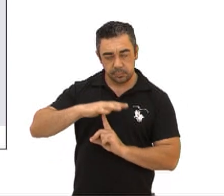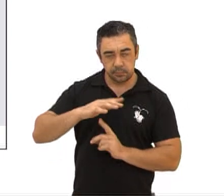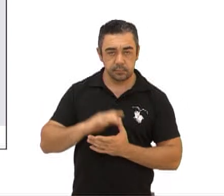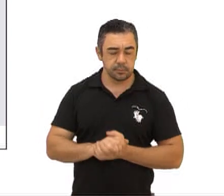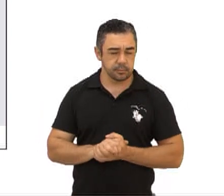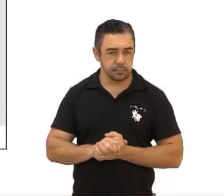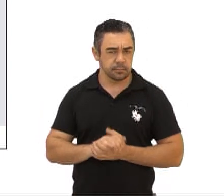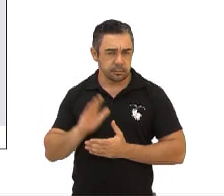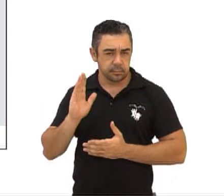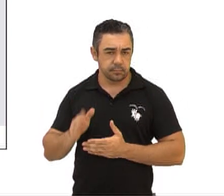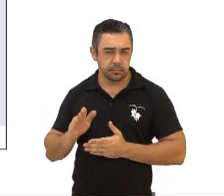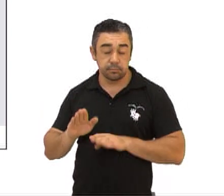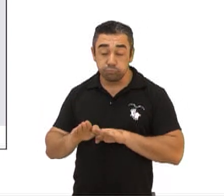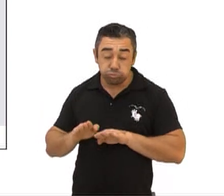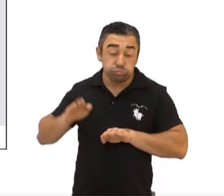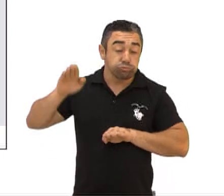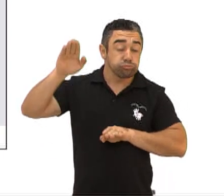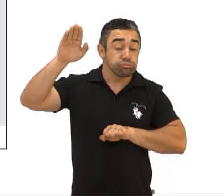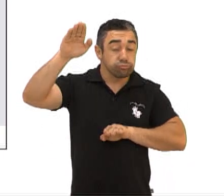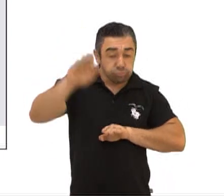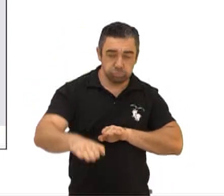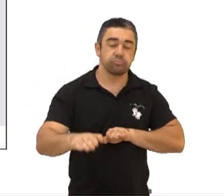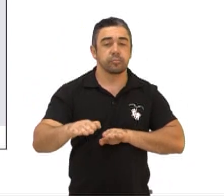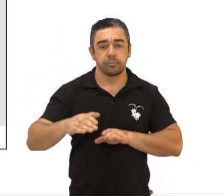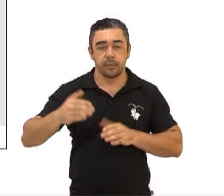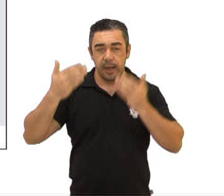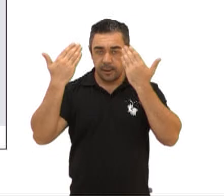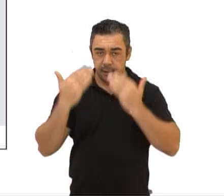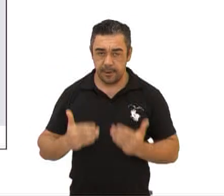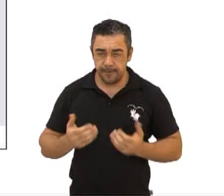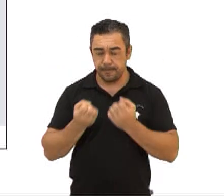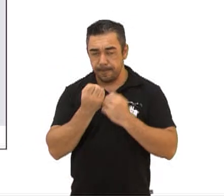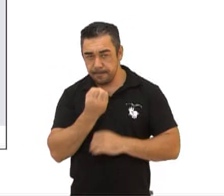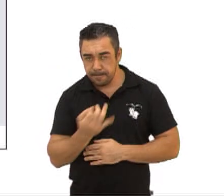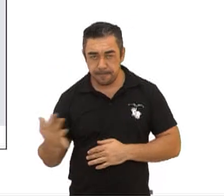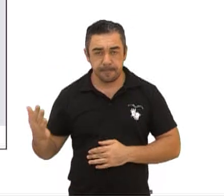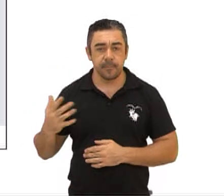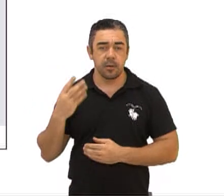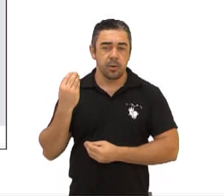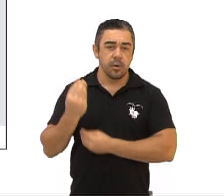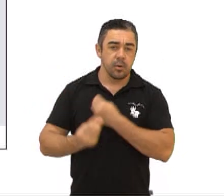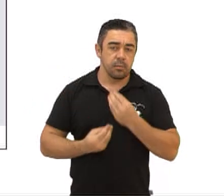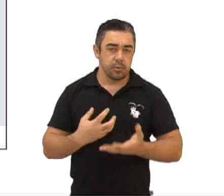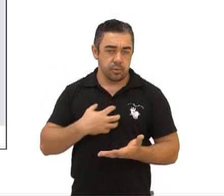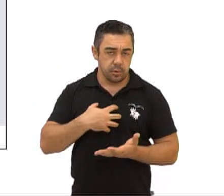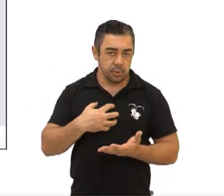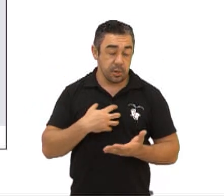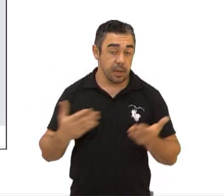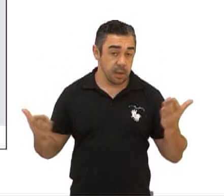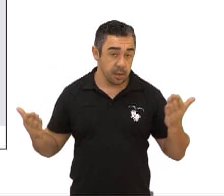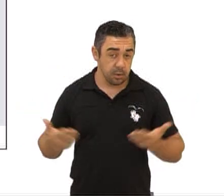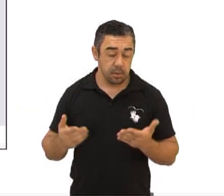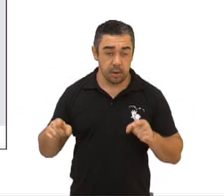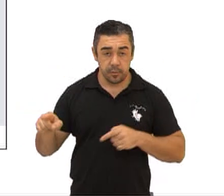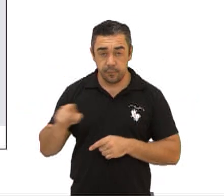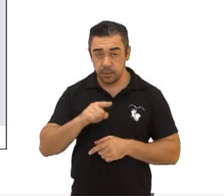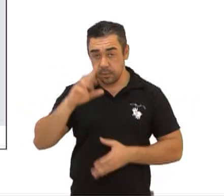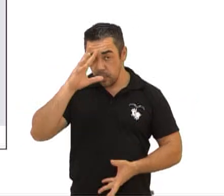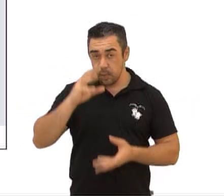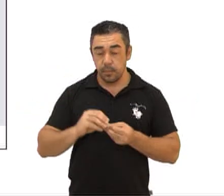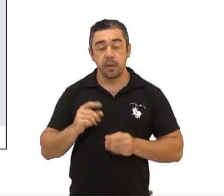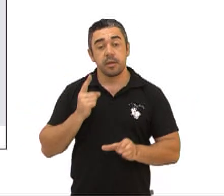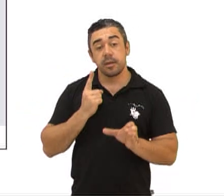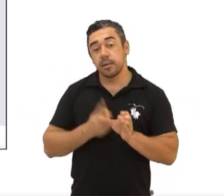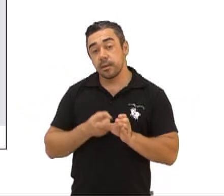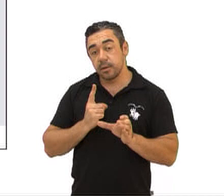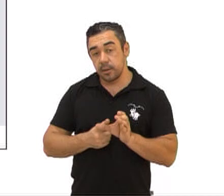um salto, a gente fez uma análise quantitativa e histórica da formatação, que agora talvez vocês entendam que as cidades